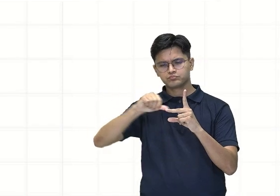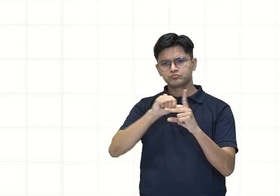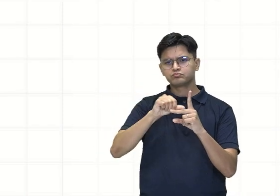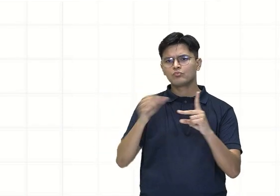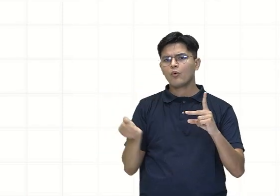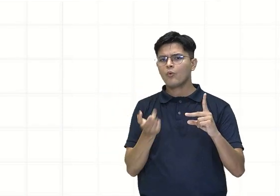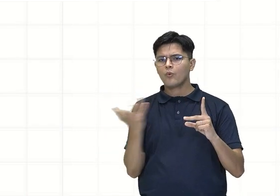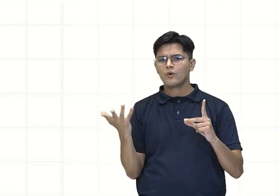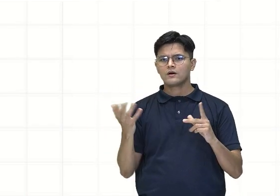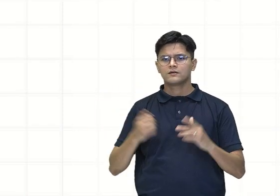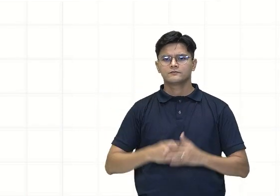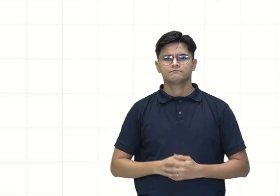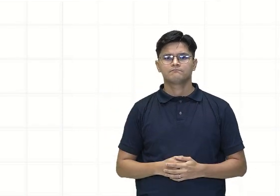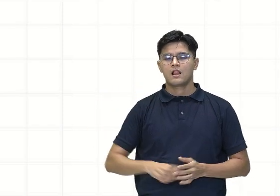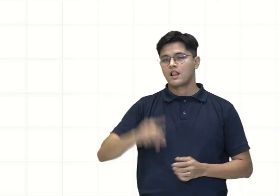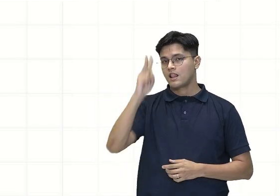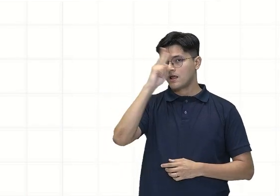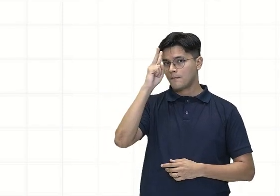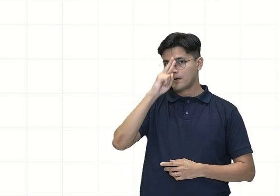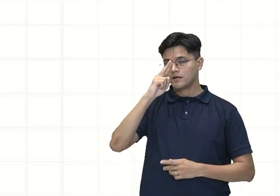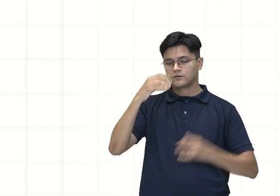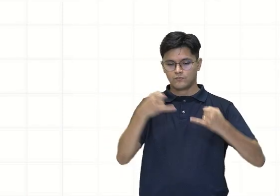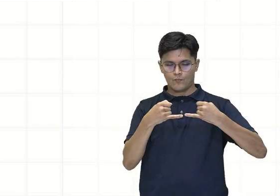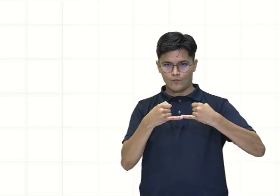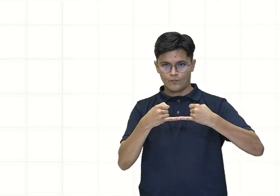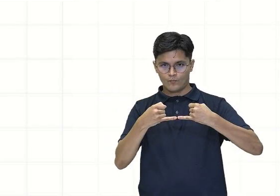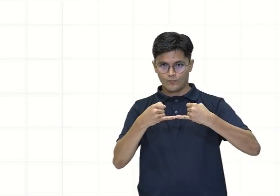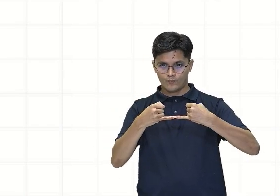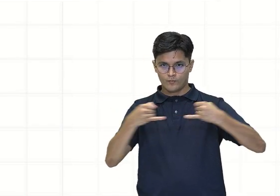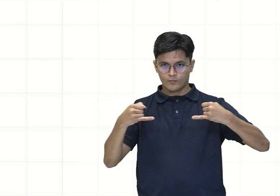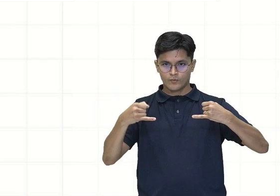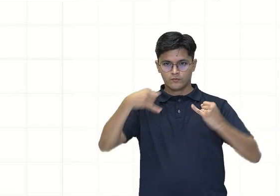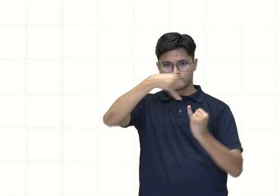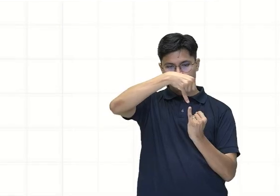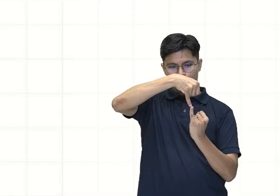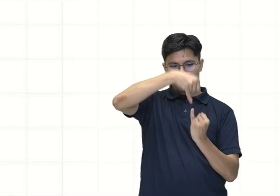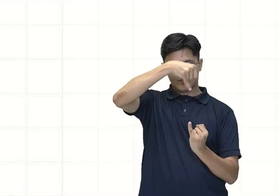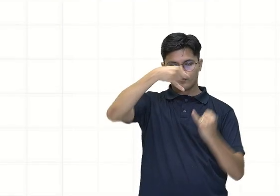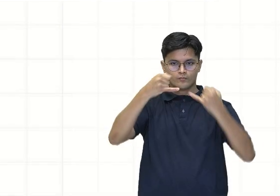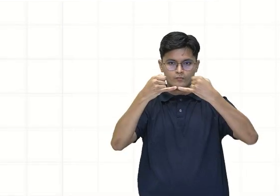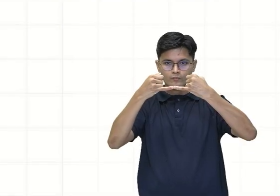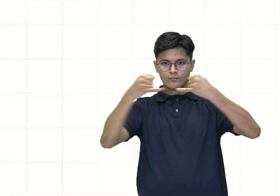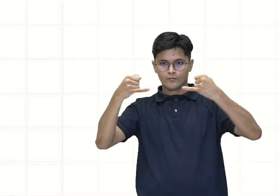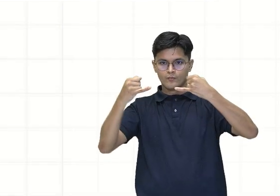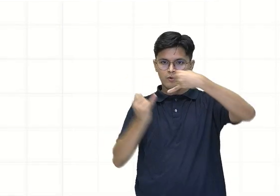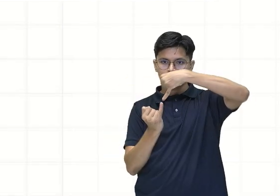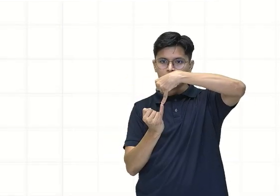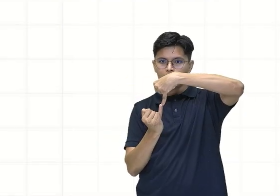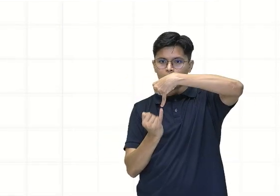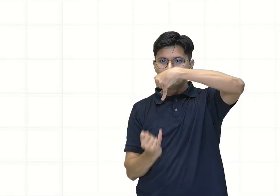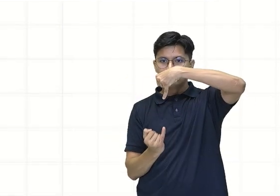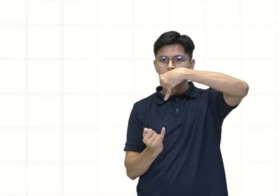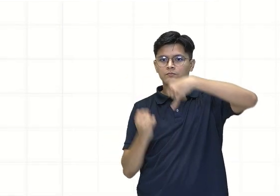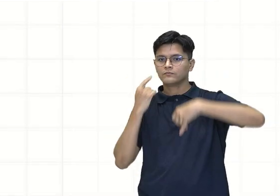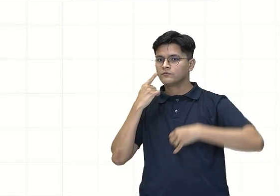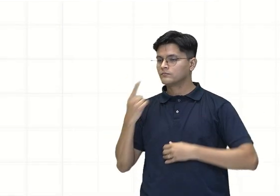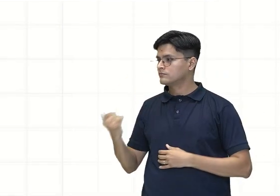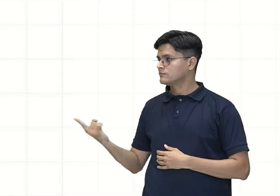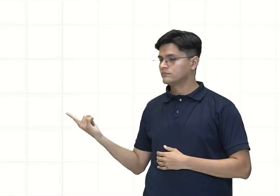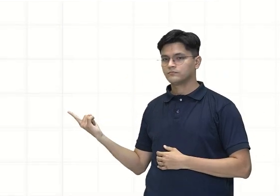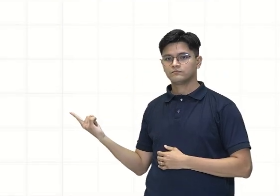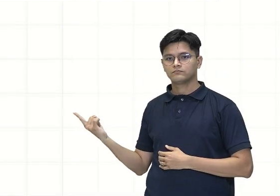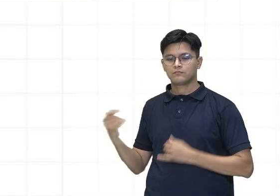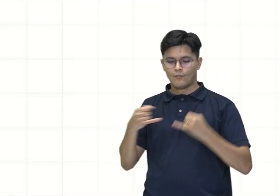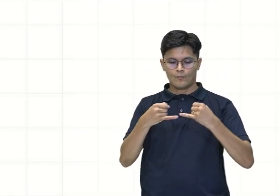que cada linhazinha, né, indo aí de um ponto ao outro do quadrado, né, fazendo ali um lado,